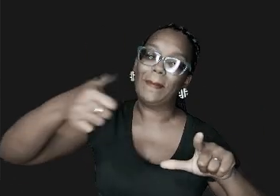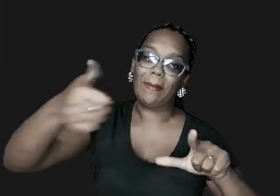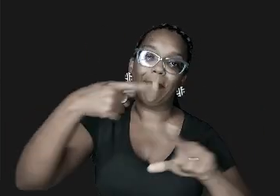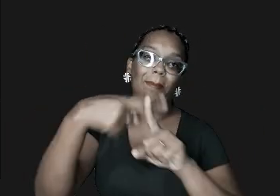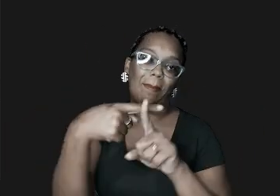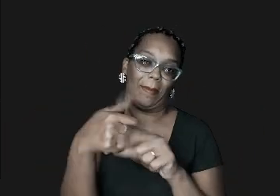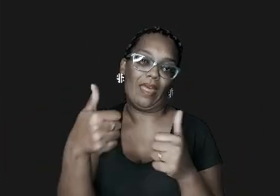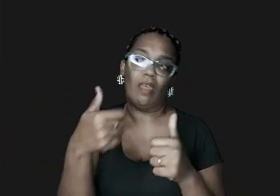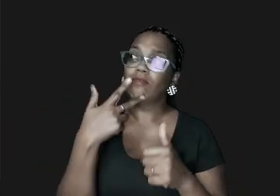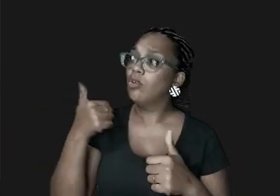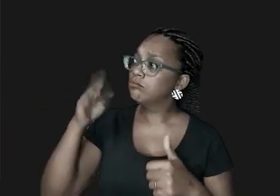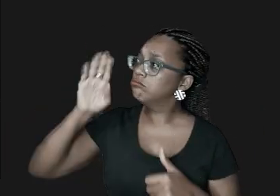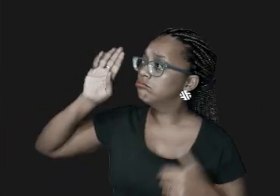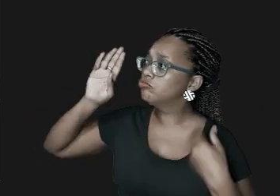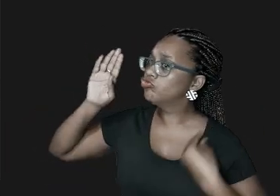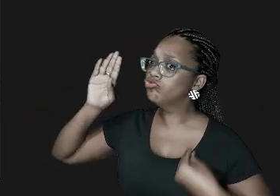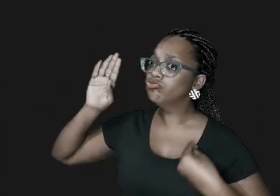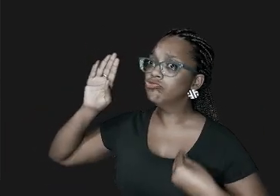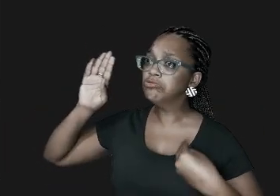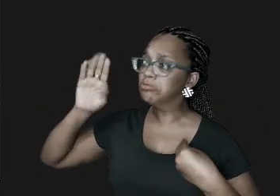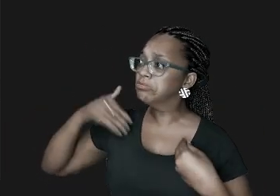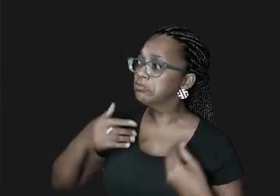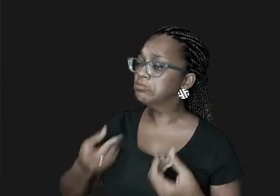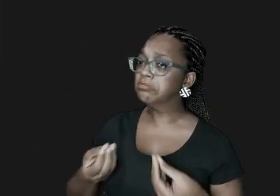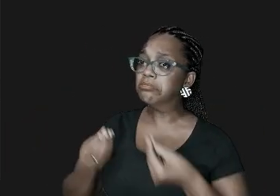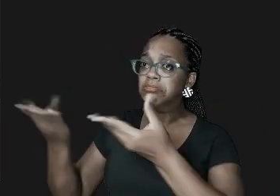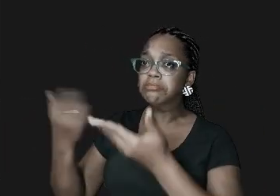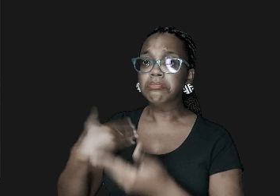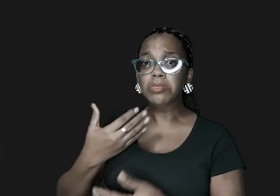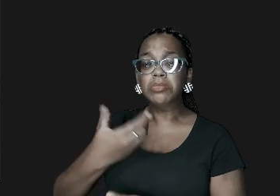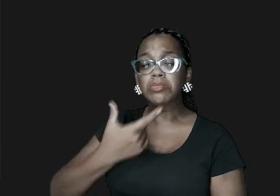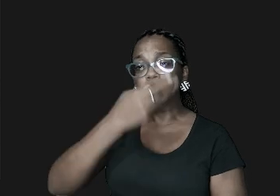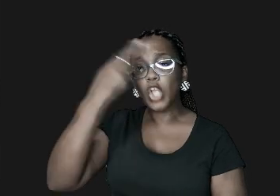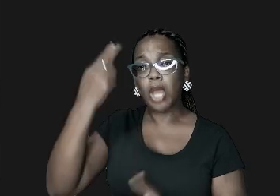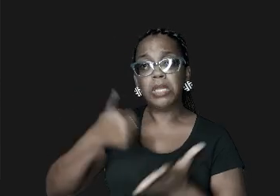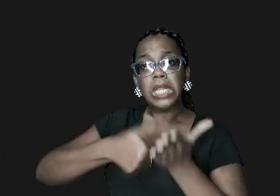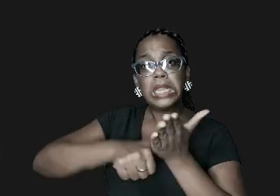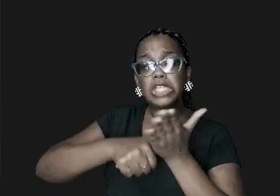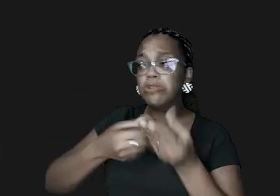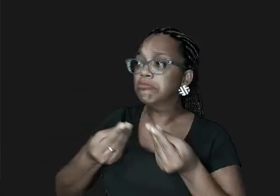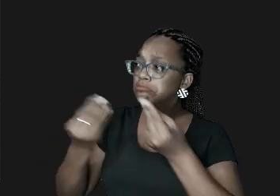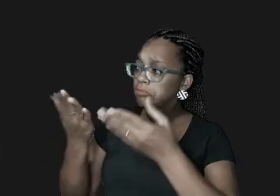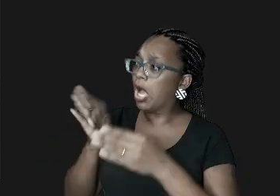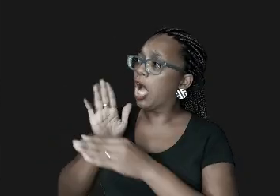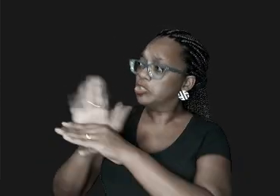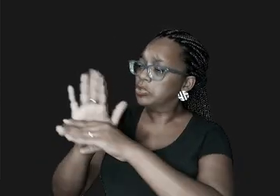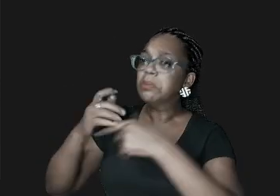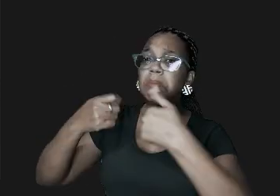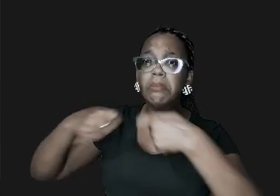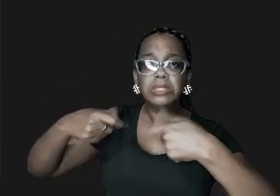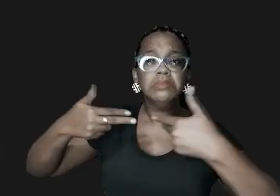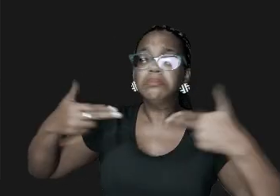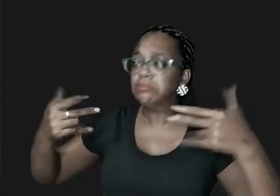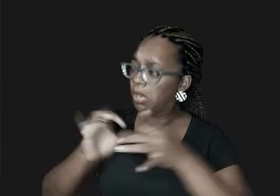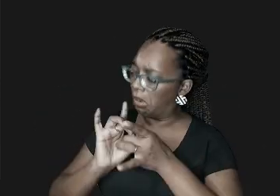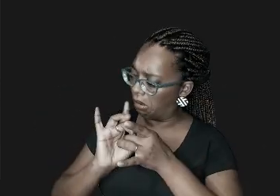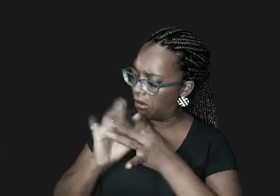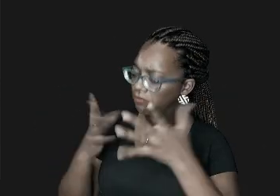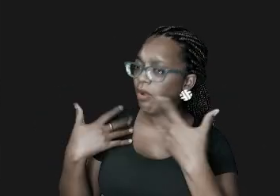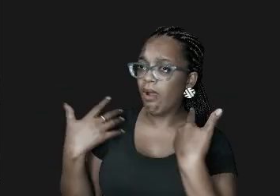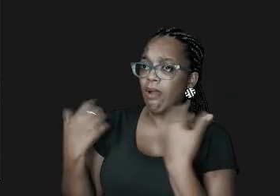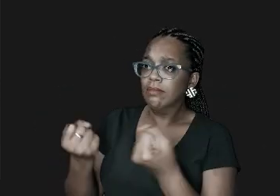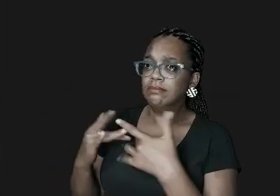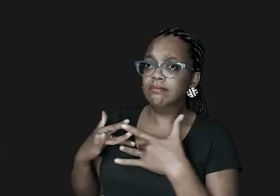desse influenciadores do bem dizendo estou aqui toma aqui meus dados todos disposto a contribuir